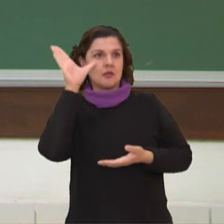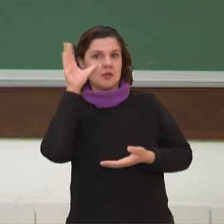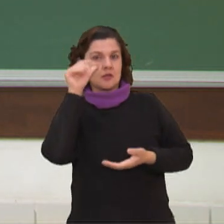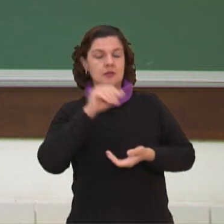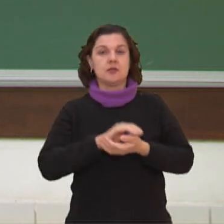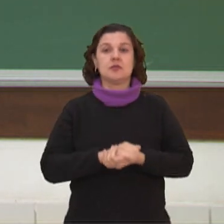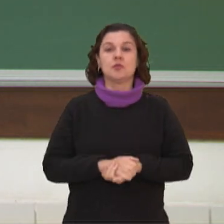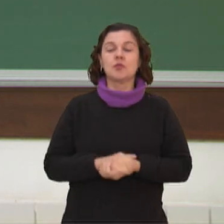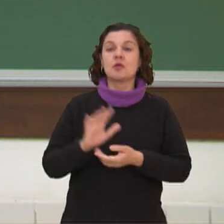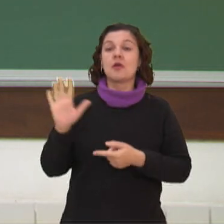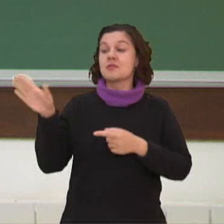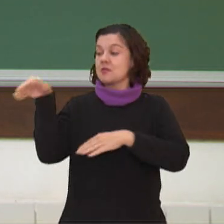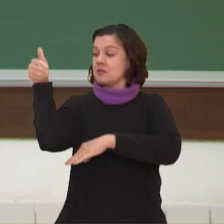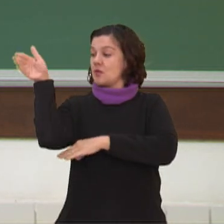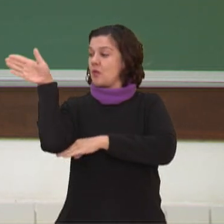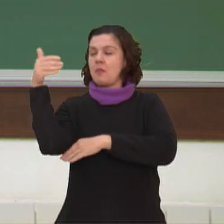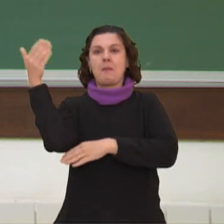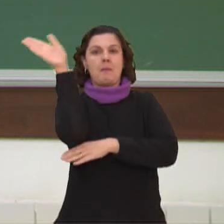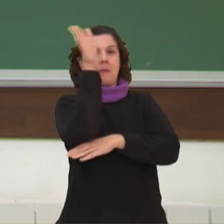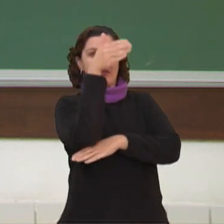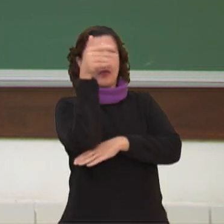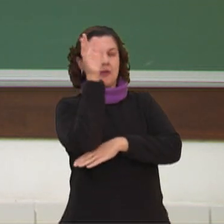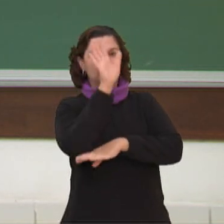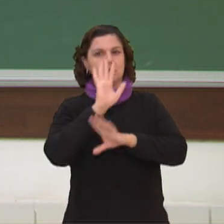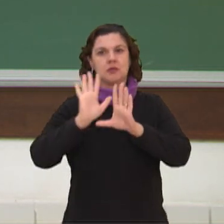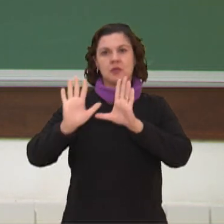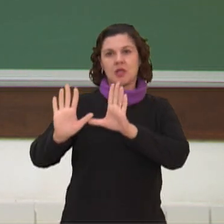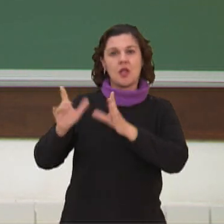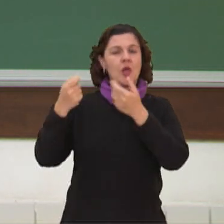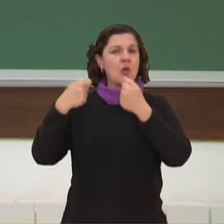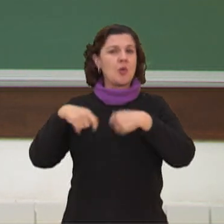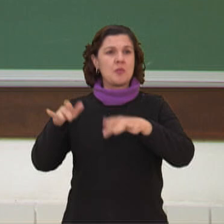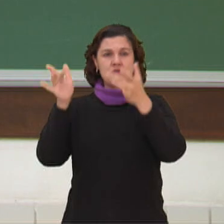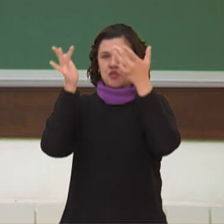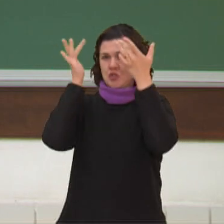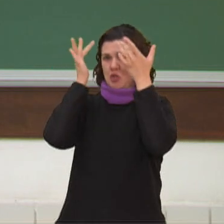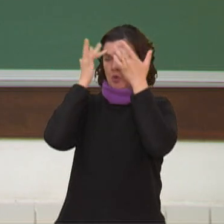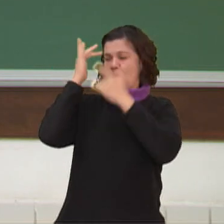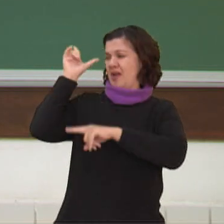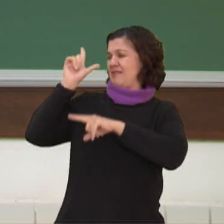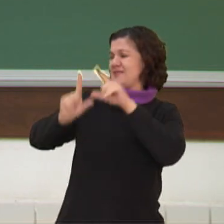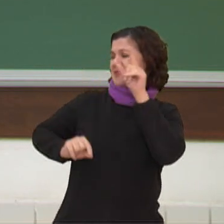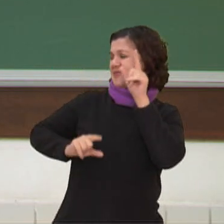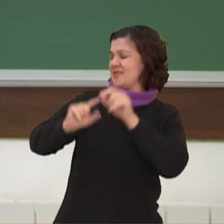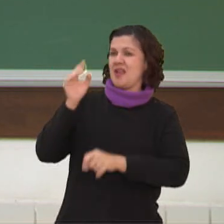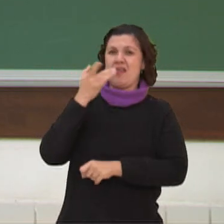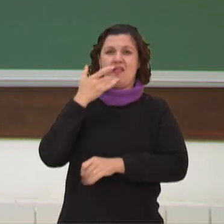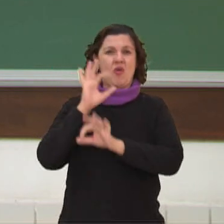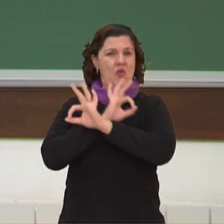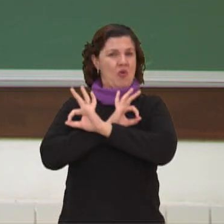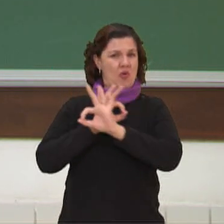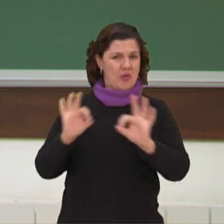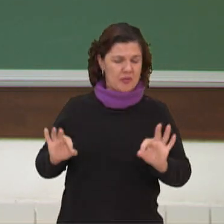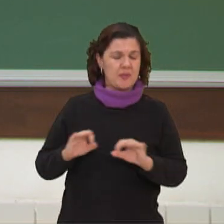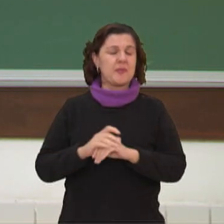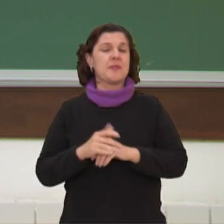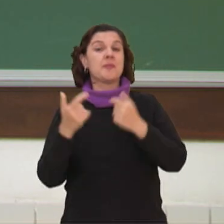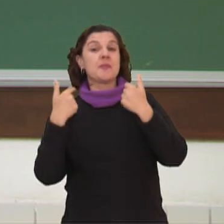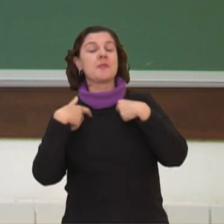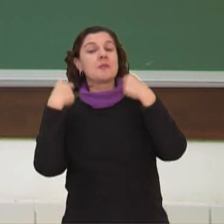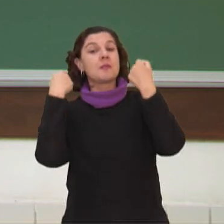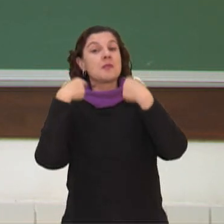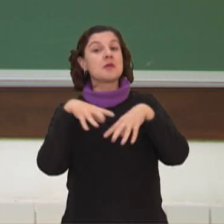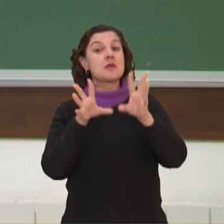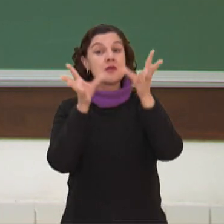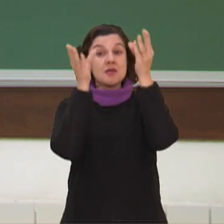Interessante. Essas duas bandeiras, eu não preciso decorá-las, o número de estrelas ou coisa parecida. Eu preciso